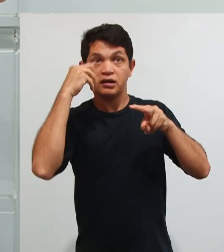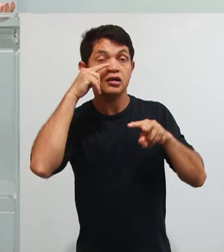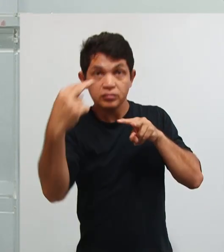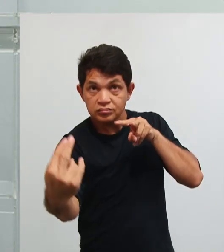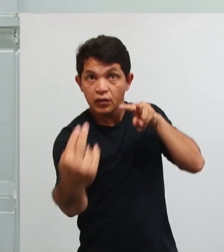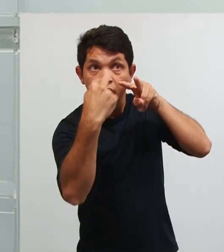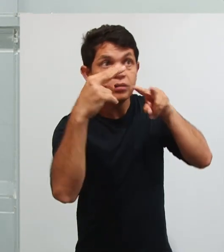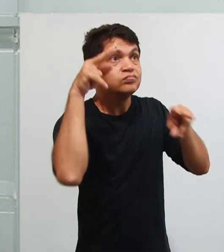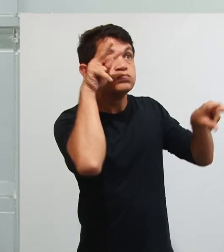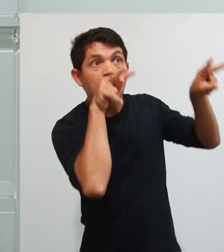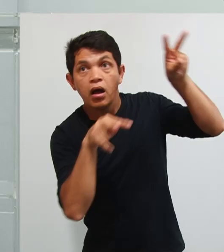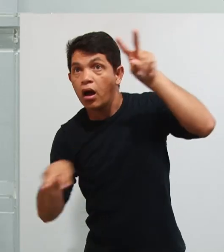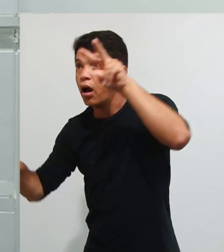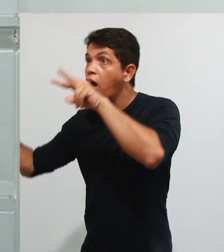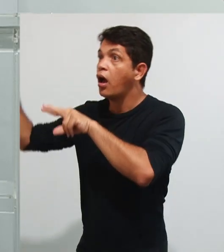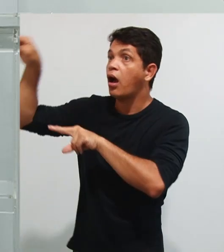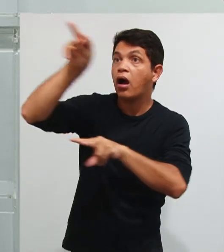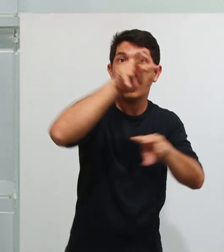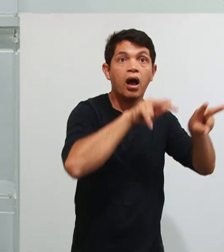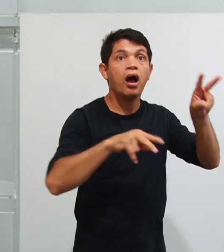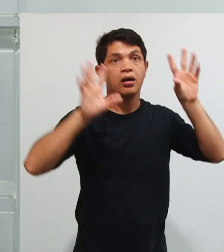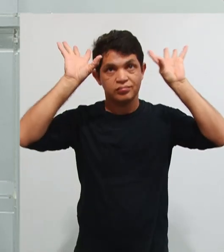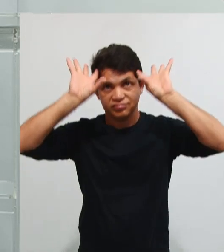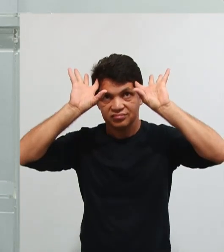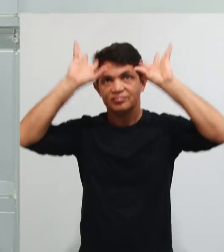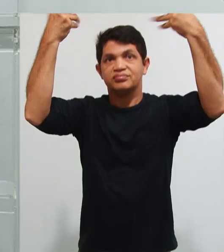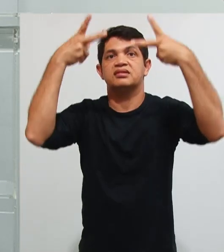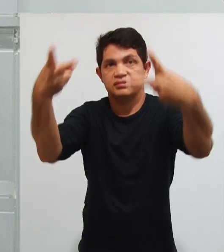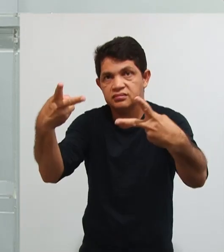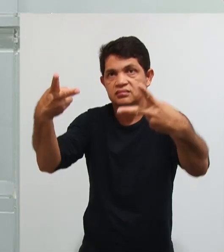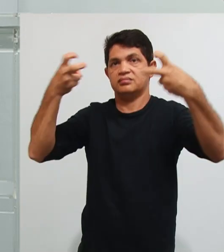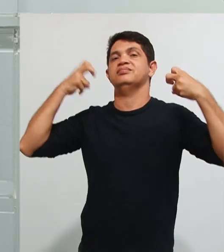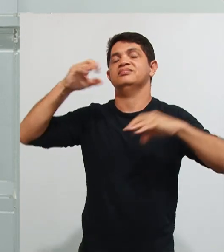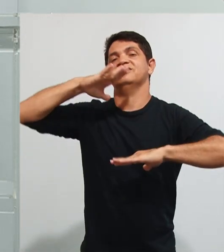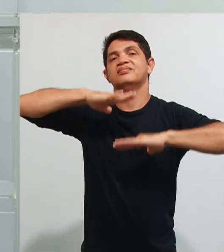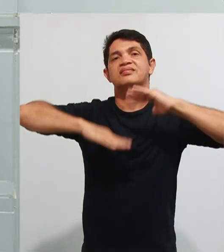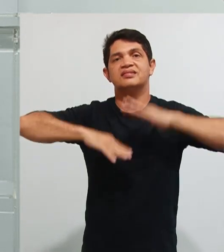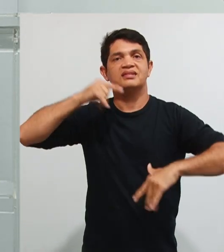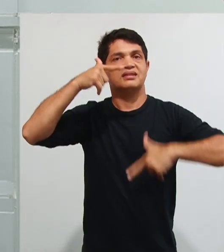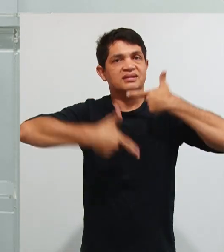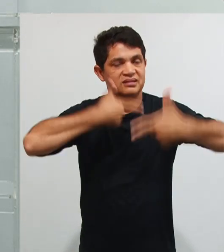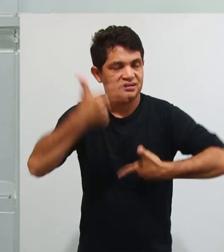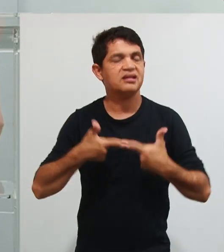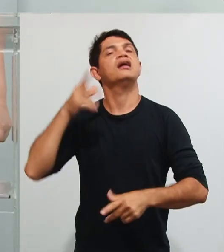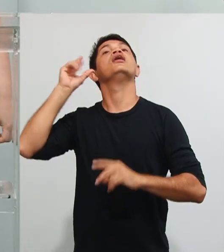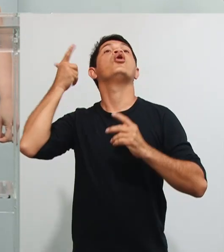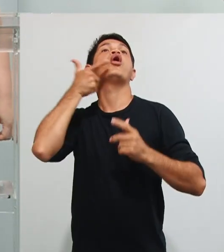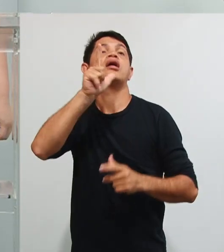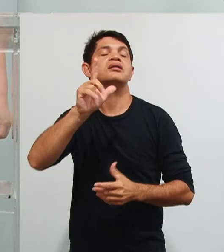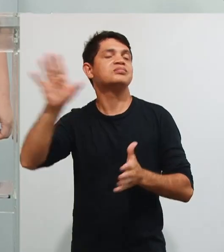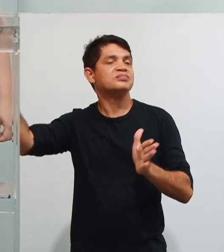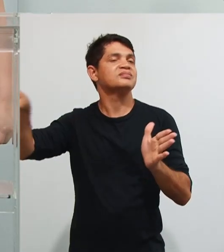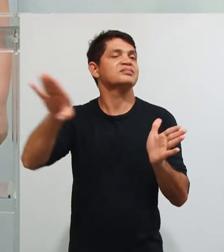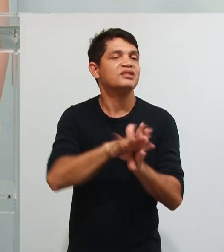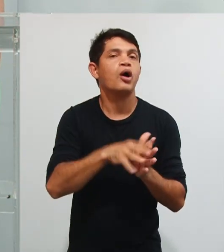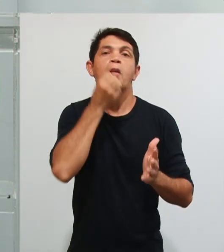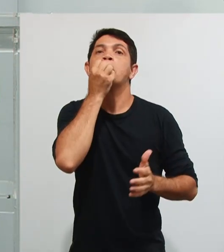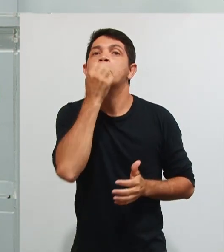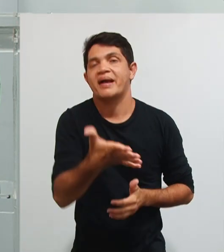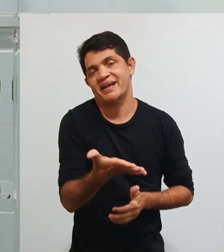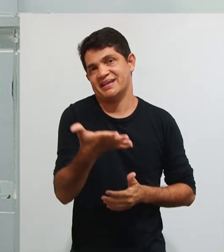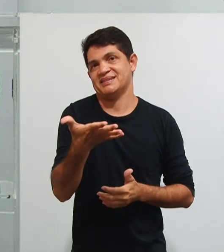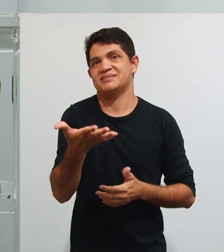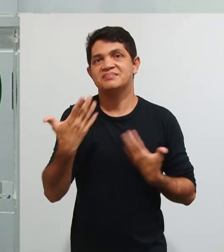realidade, fazer planos de ações para que eu possa então tratar esse desvio e chegar onde eu de